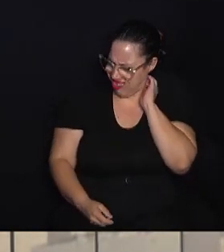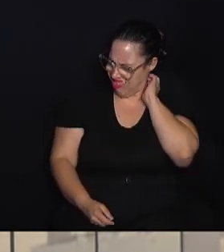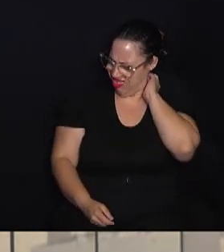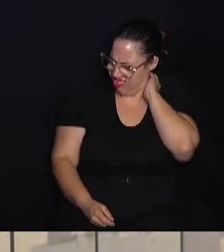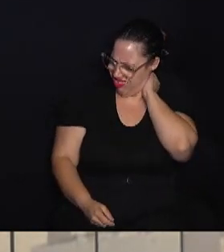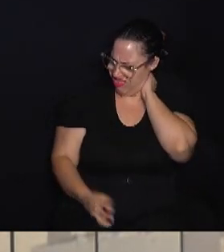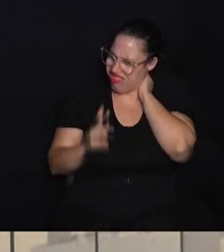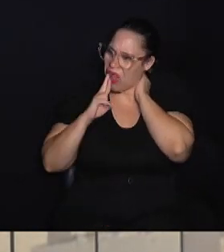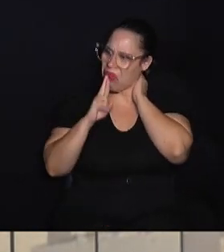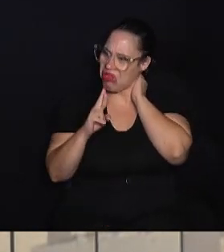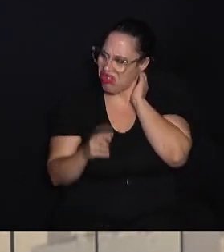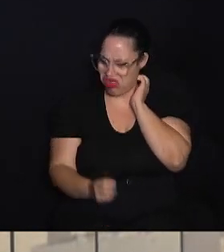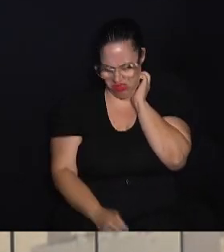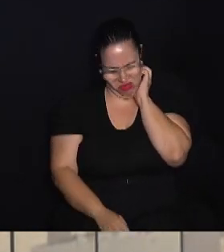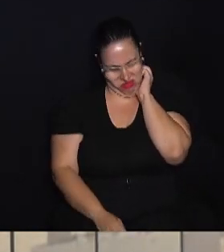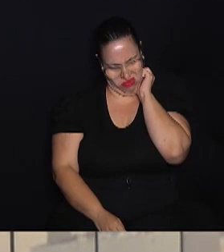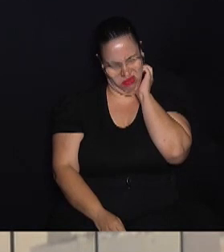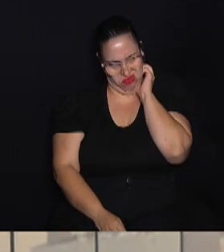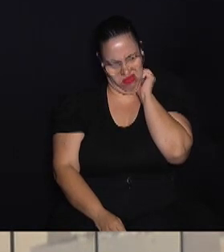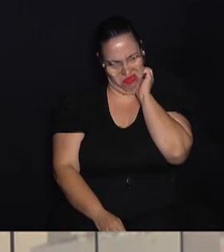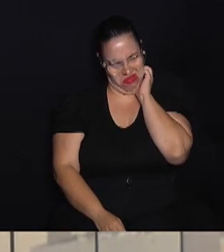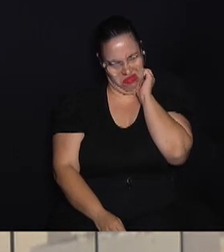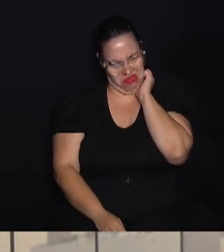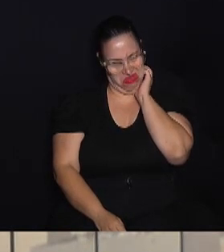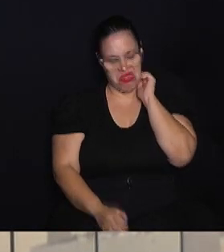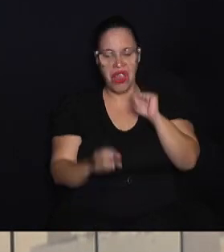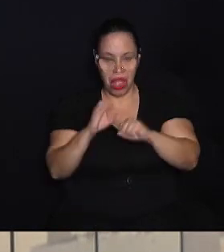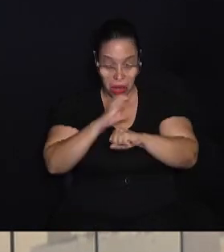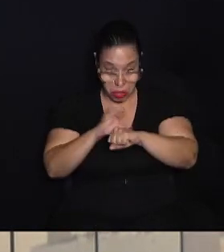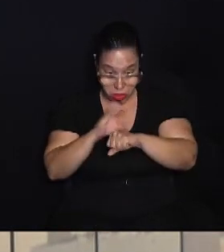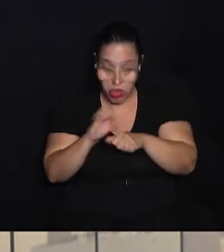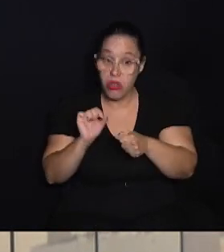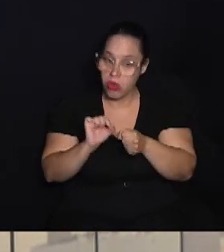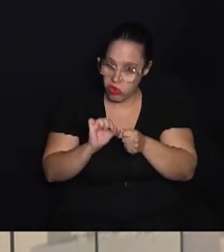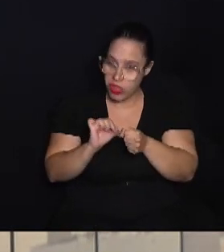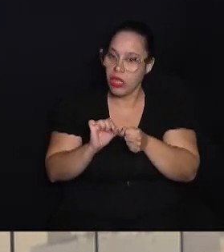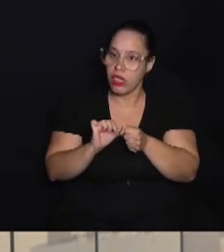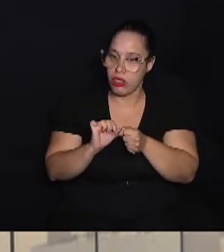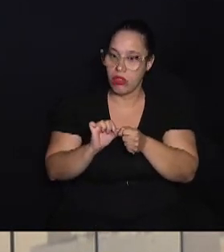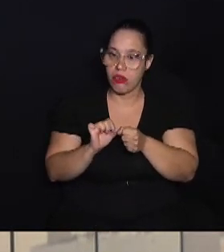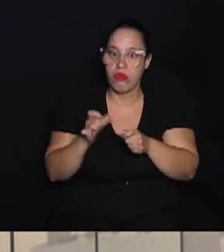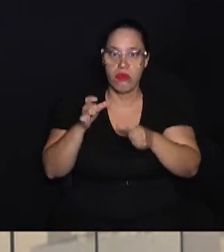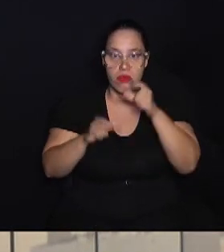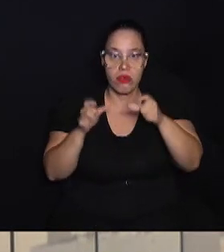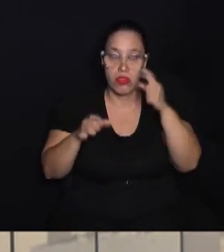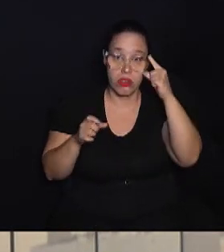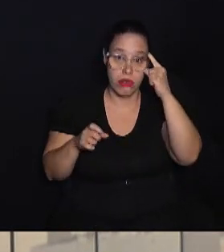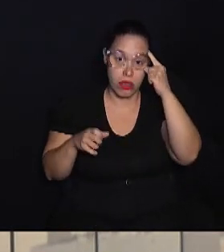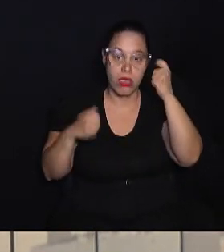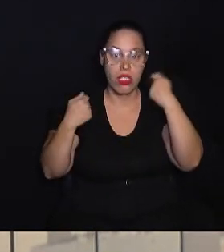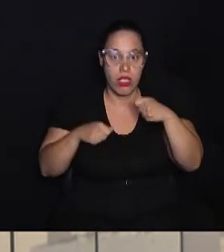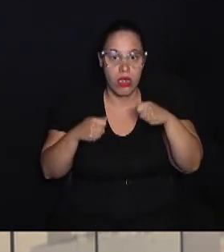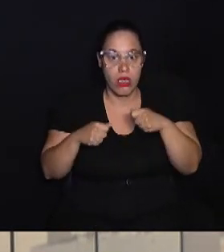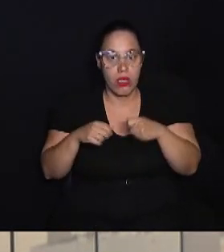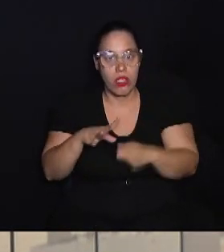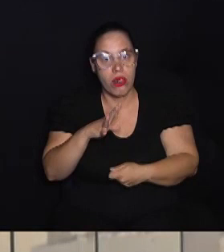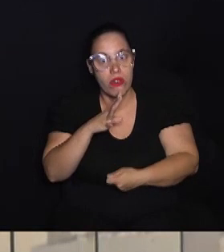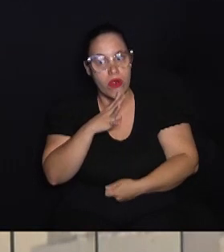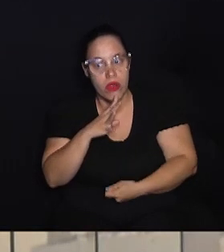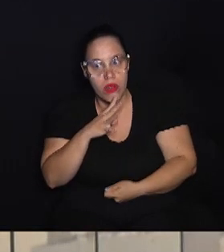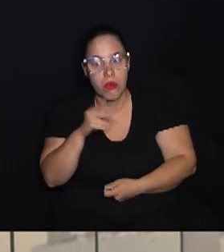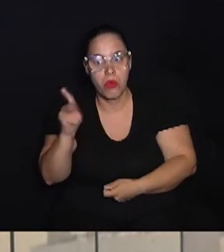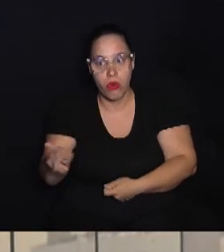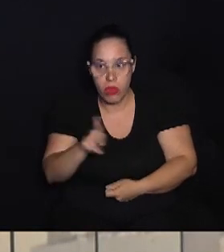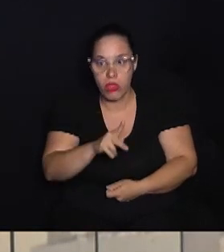uma resposta. E eu participei de alguns cursos onde pessoas que deveriam ter um pouco mais de conhecimento,